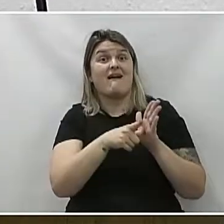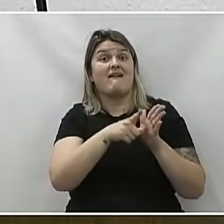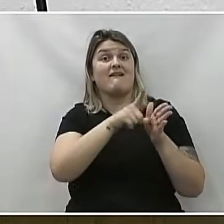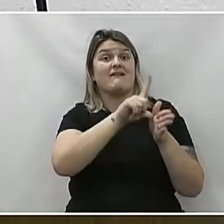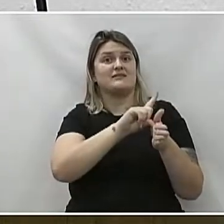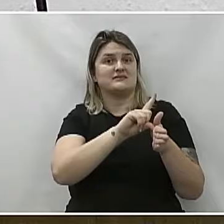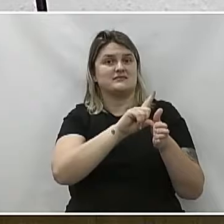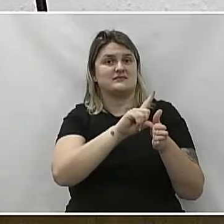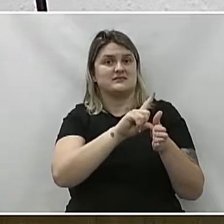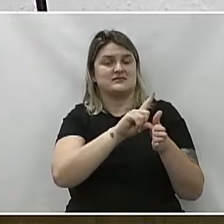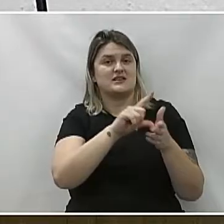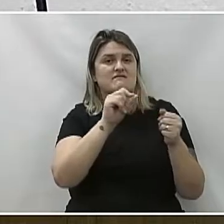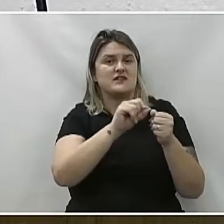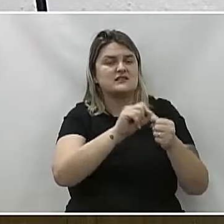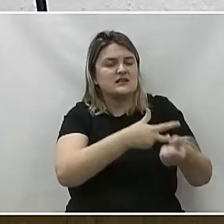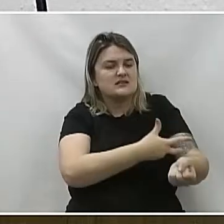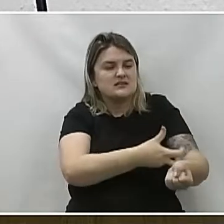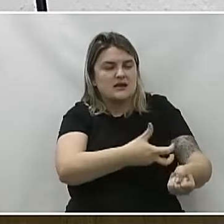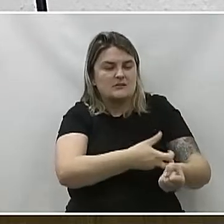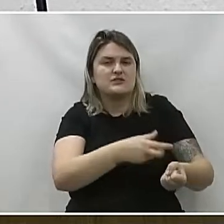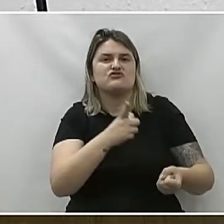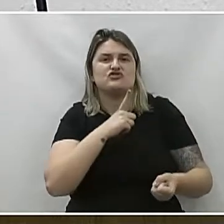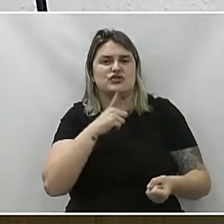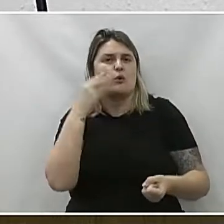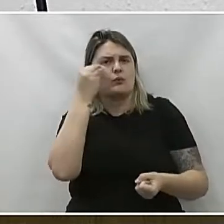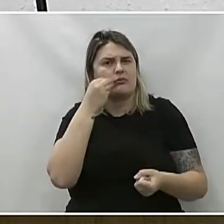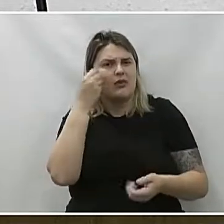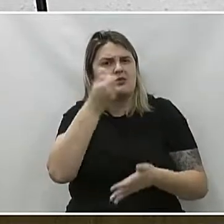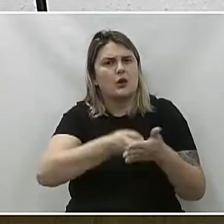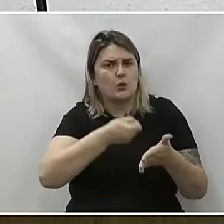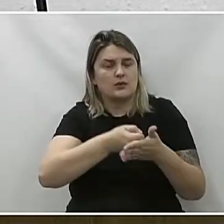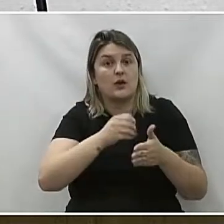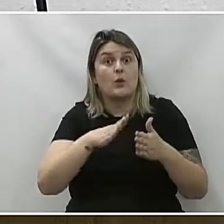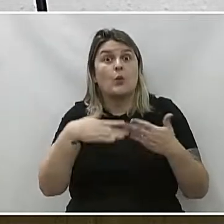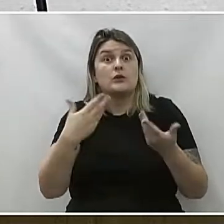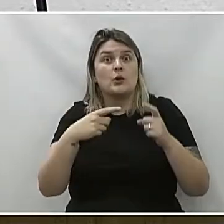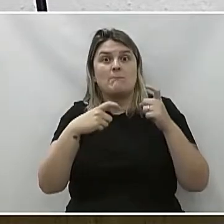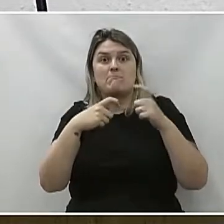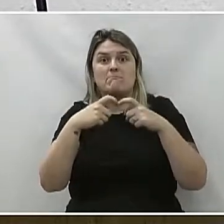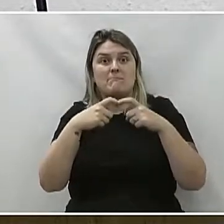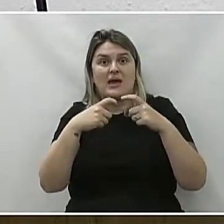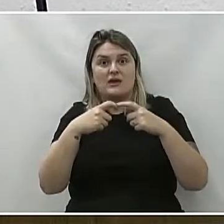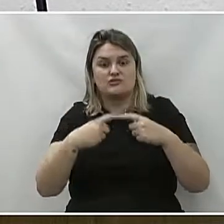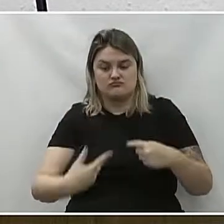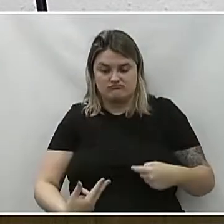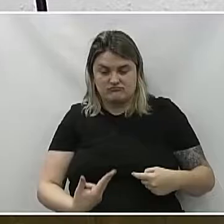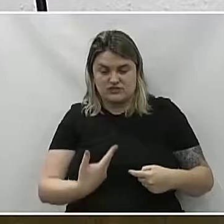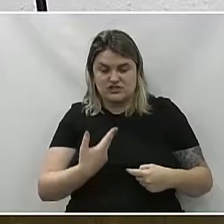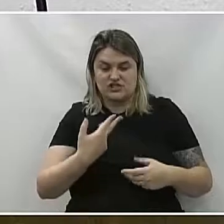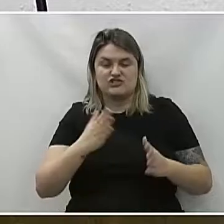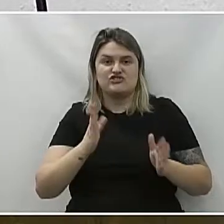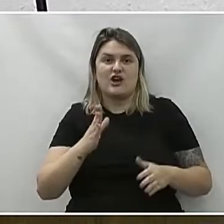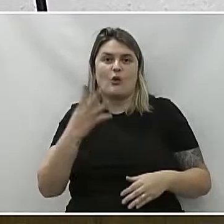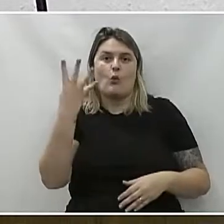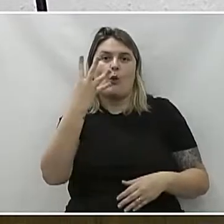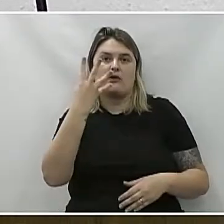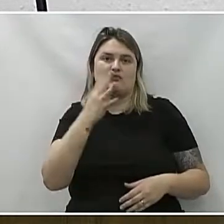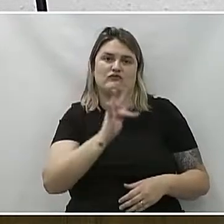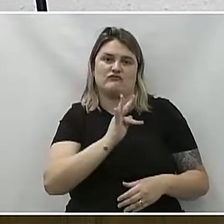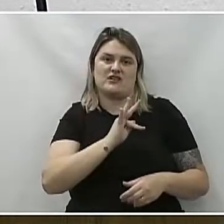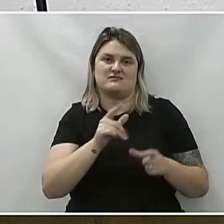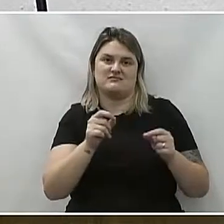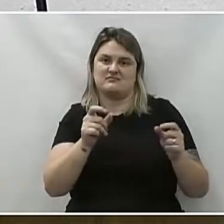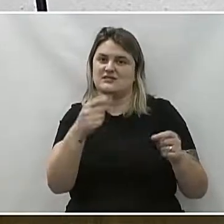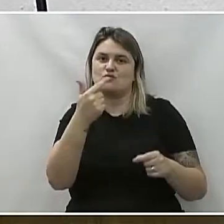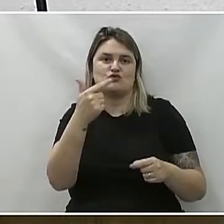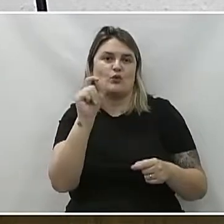atenção aqui, ele teria tido uma chance de lutar, porque ele não teve. Quando o médico abriu, ele já estava em estágio 4. Não teve o que fazer,